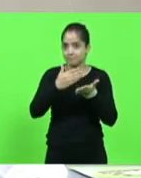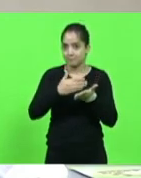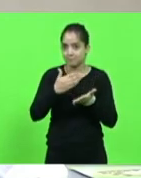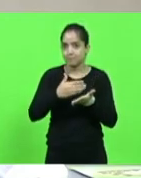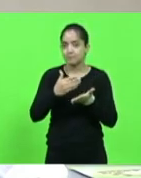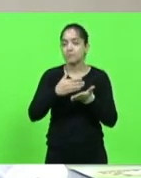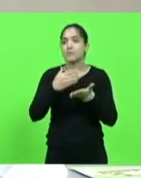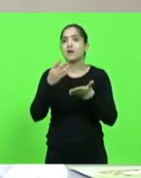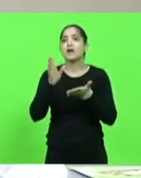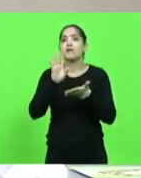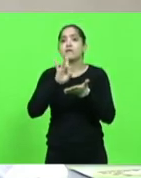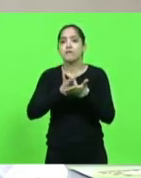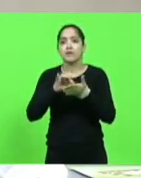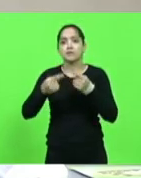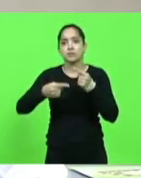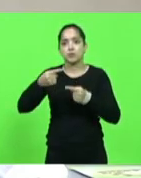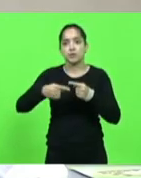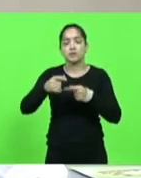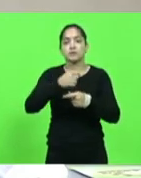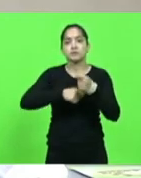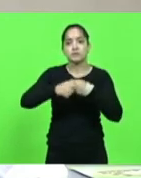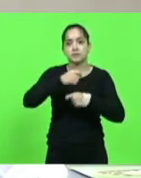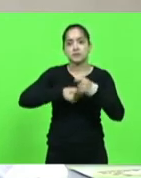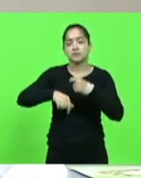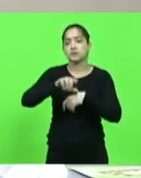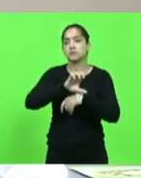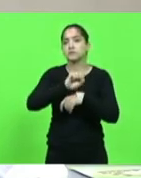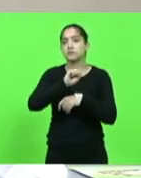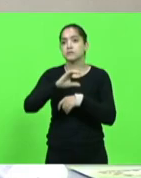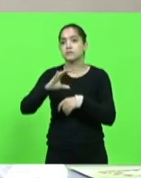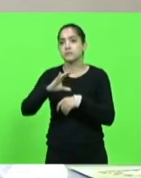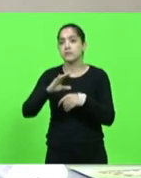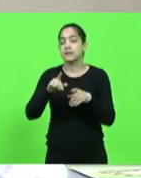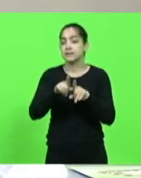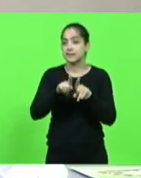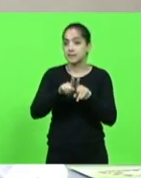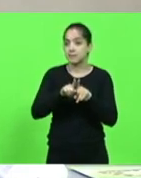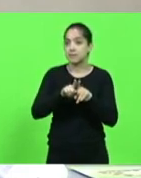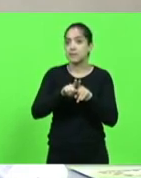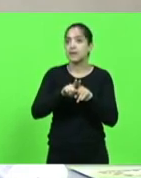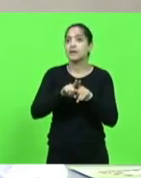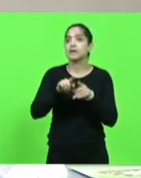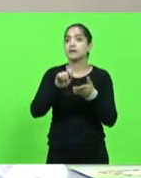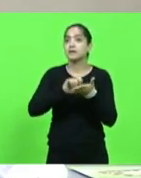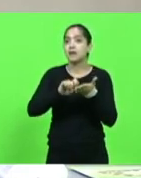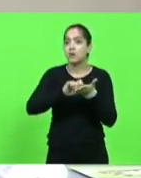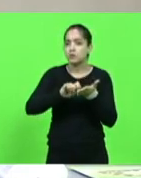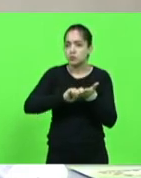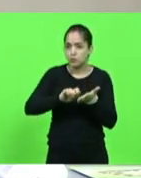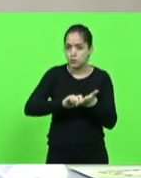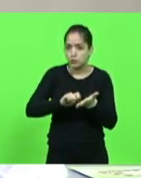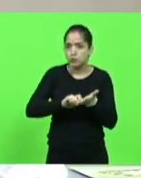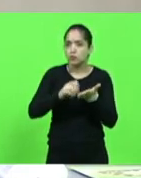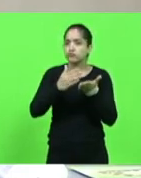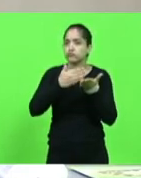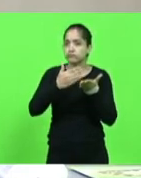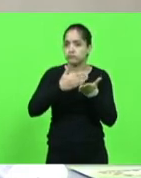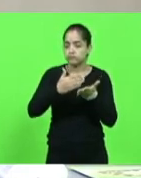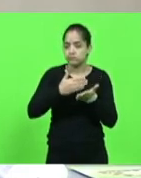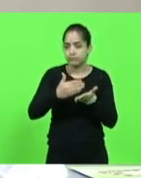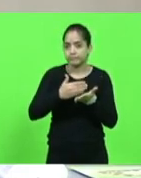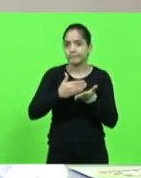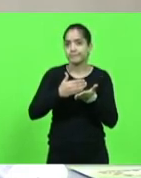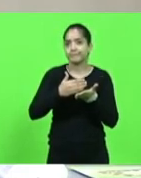políticos e administrativos do nosso Estado. E também autor de diversas obras sobre o